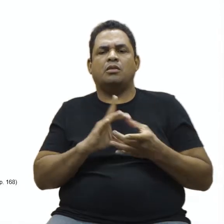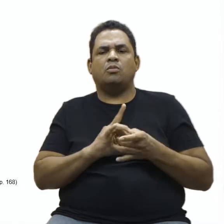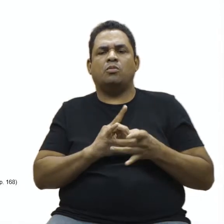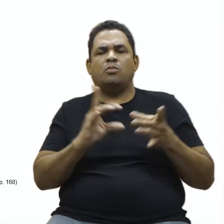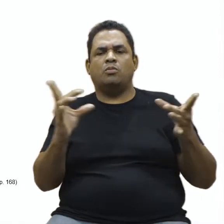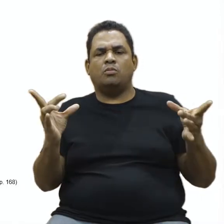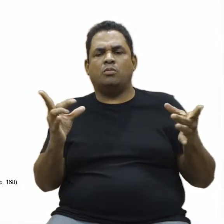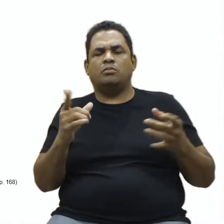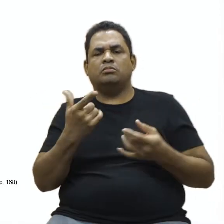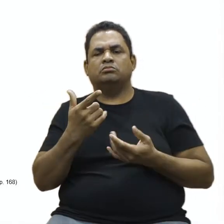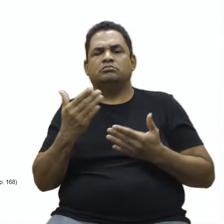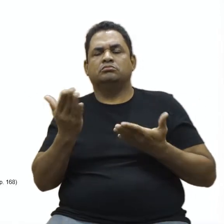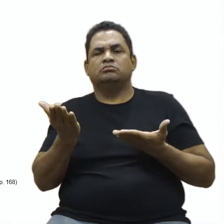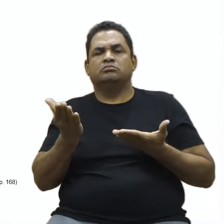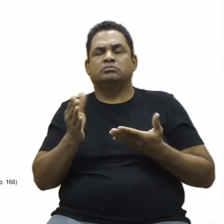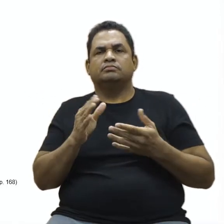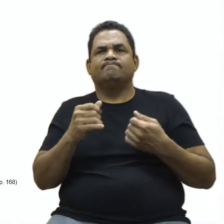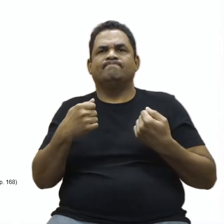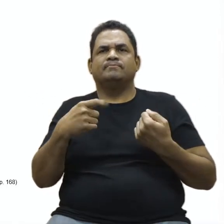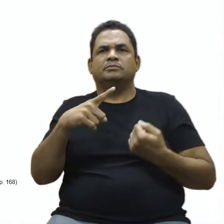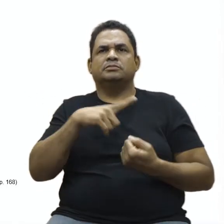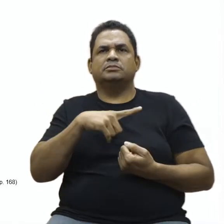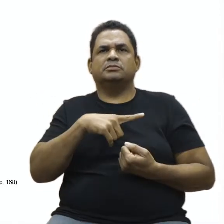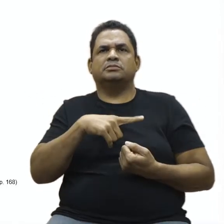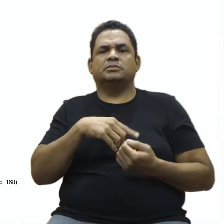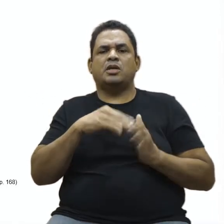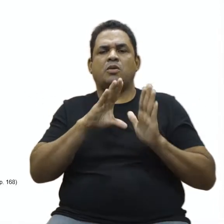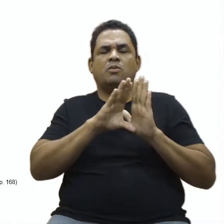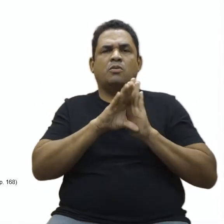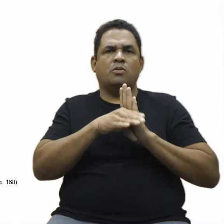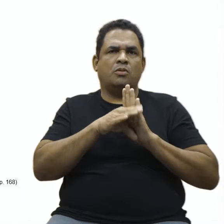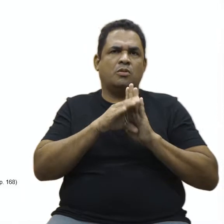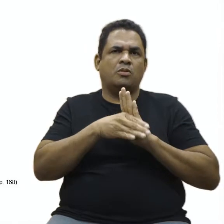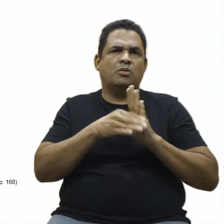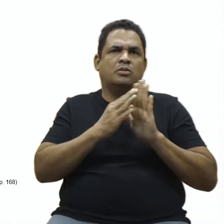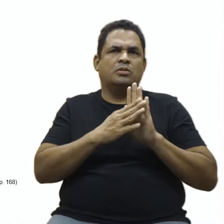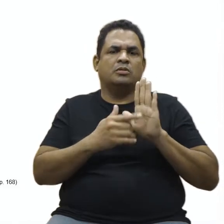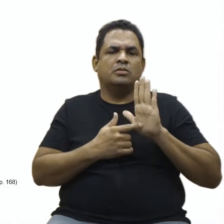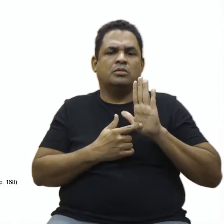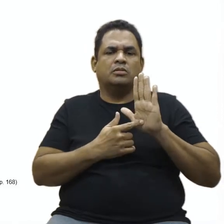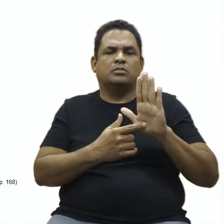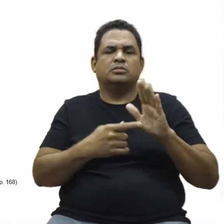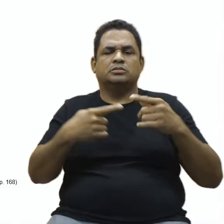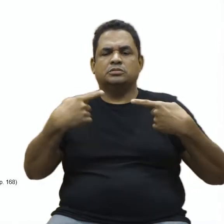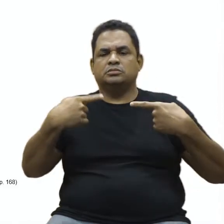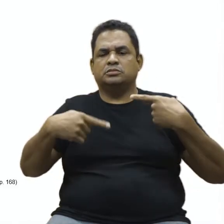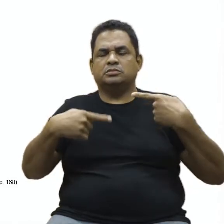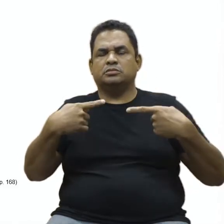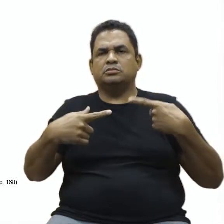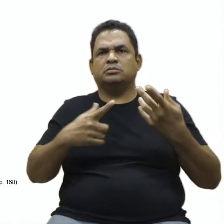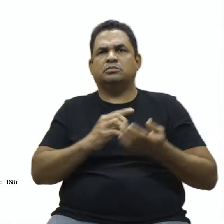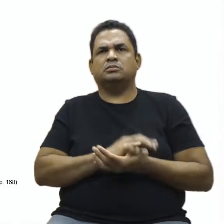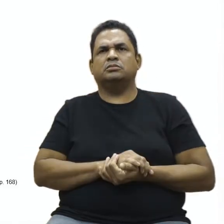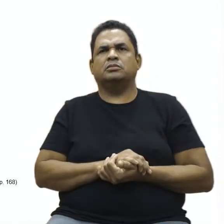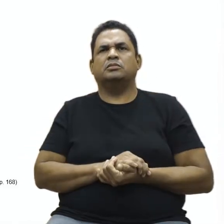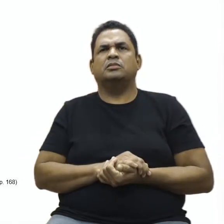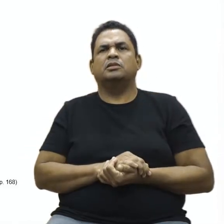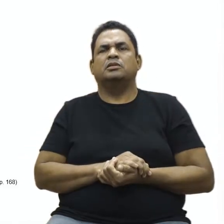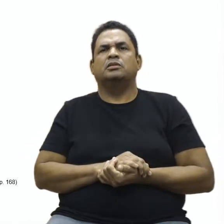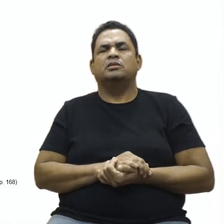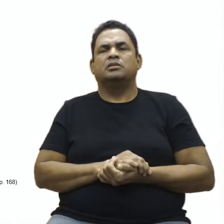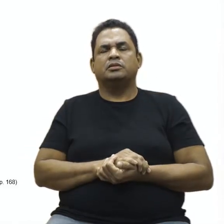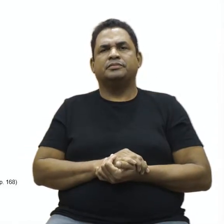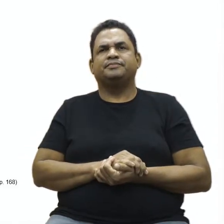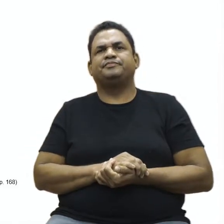sem intermediários. Aí a gente tem o conceito da representação política, né? Então, essas